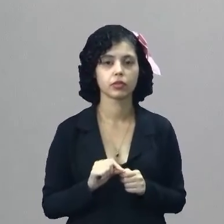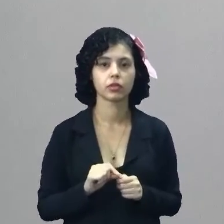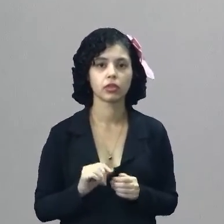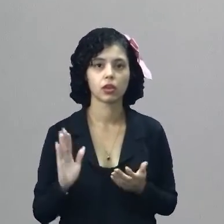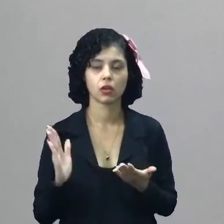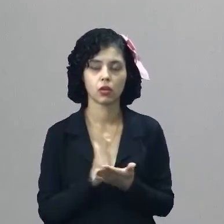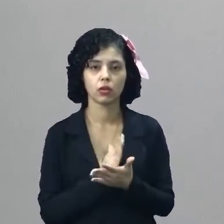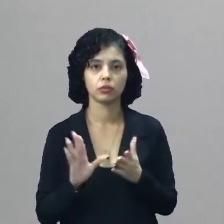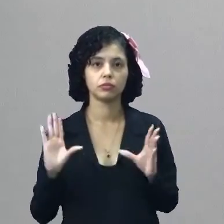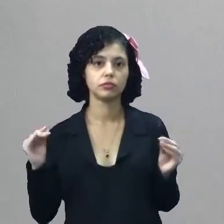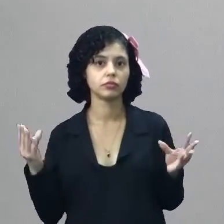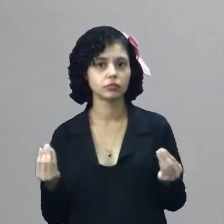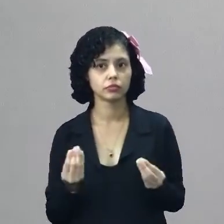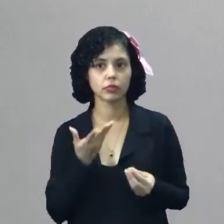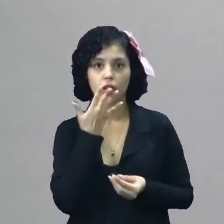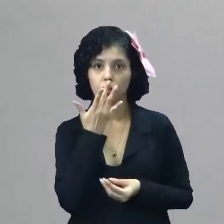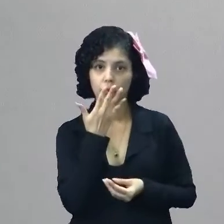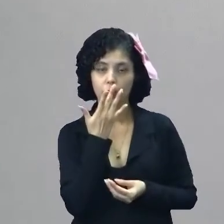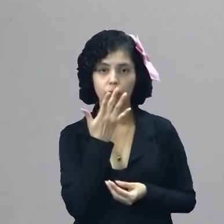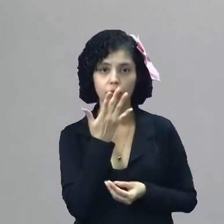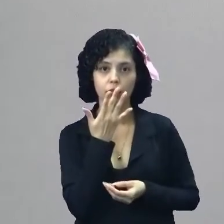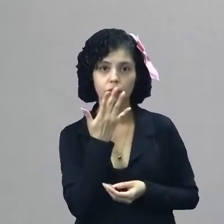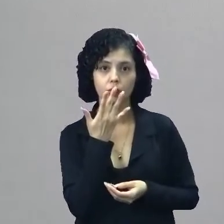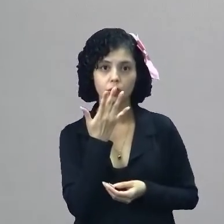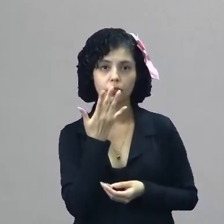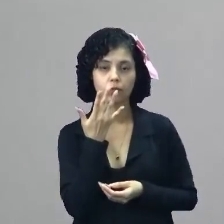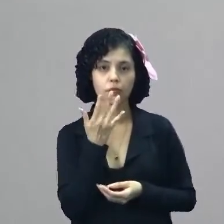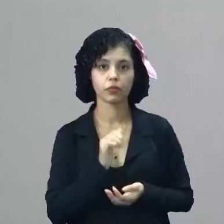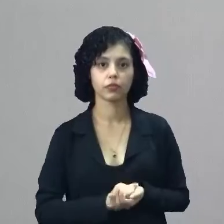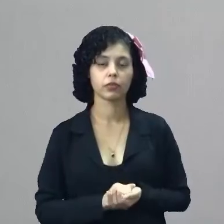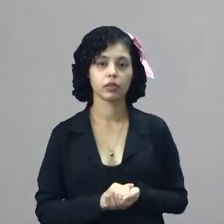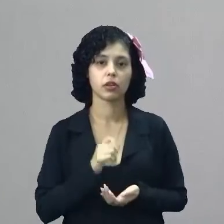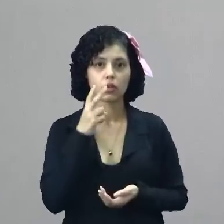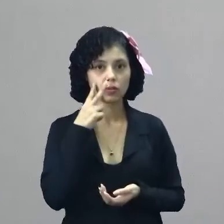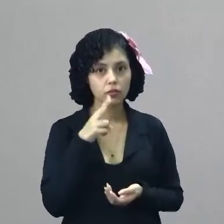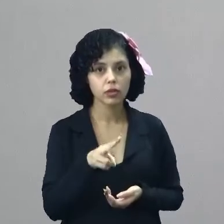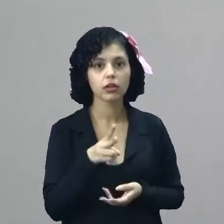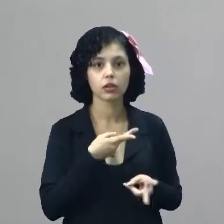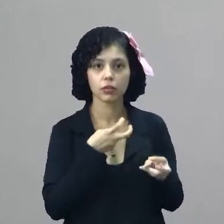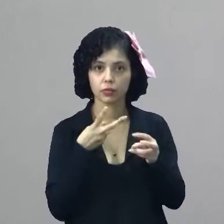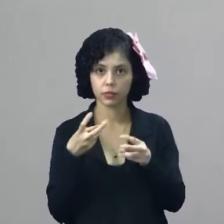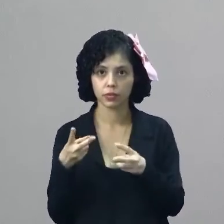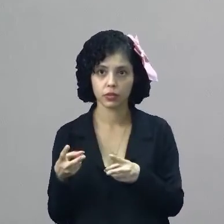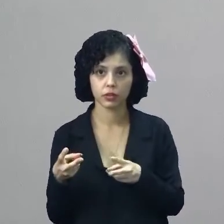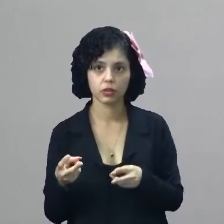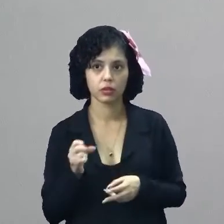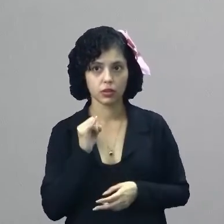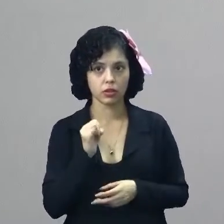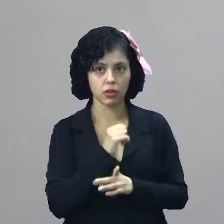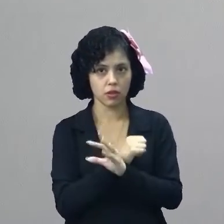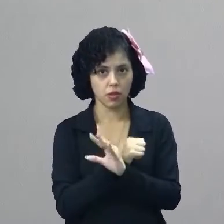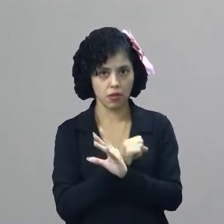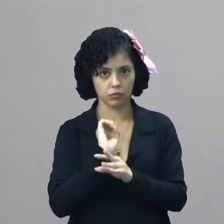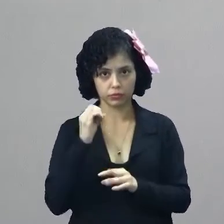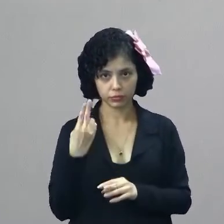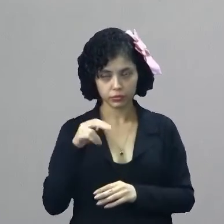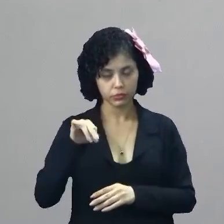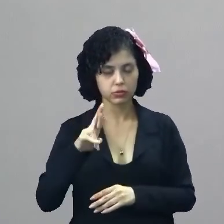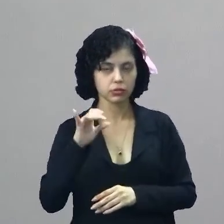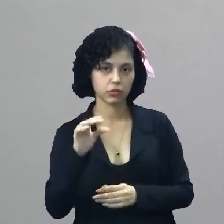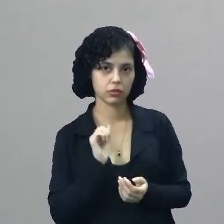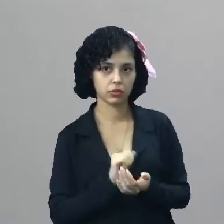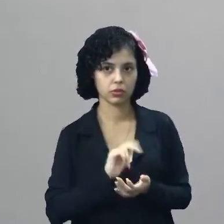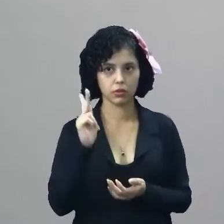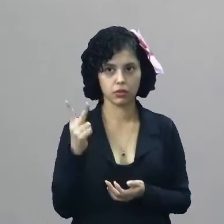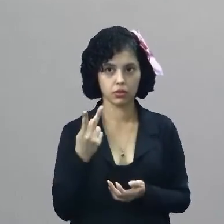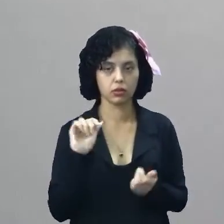algumas substâncias. A partir da cor que ela fica ao final dessa mistura, a gente consegue observar se é ácido, básico ou neutro. Se